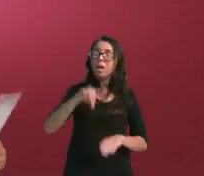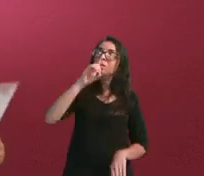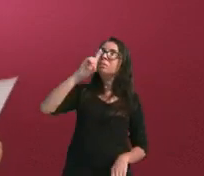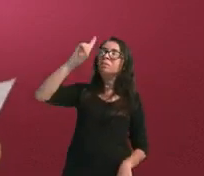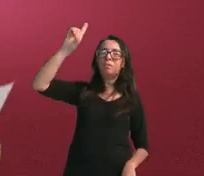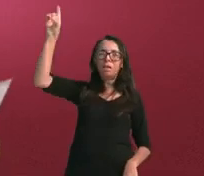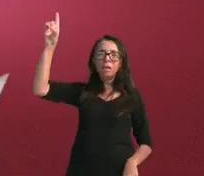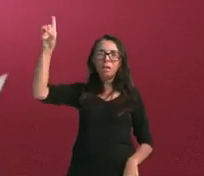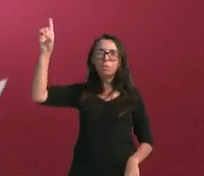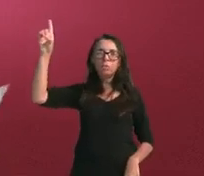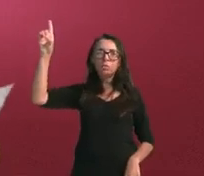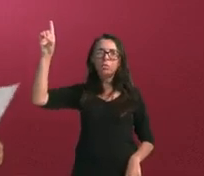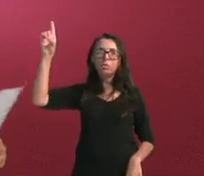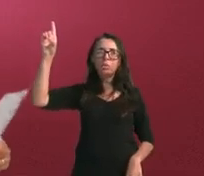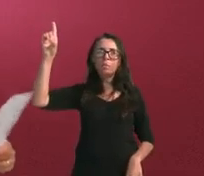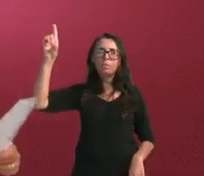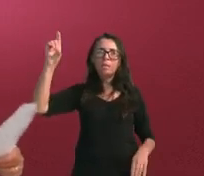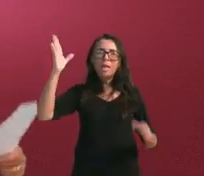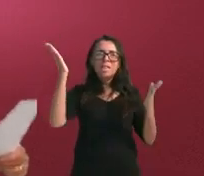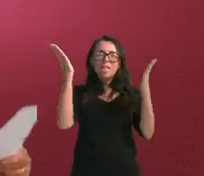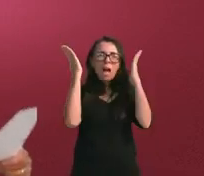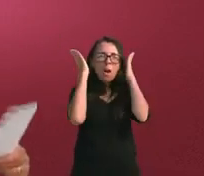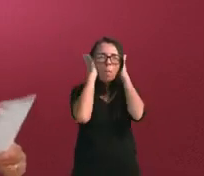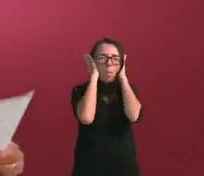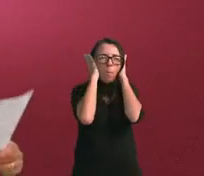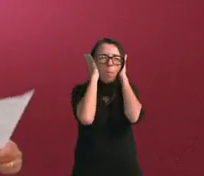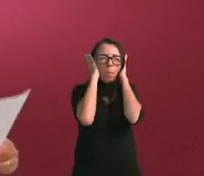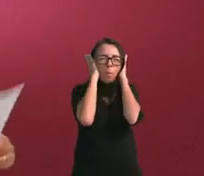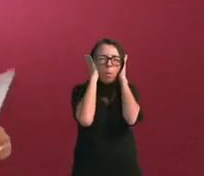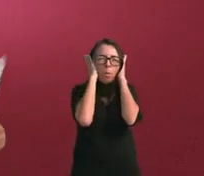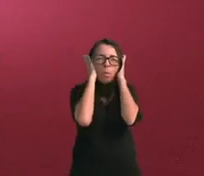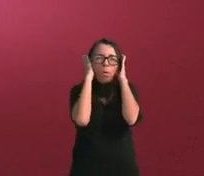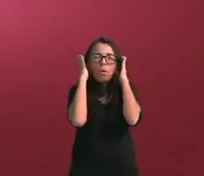que Deus iria